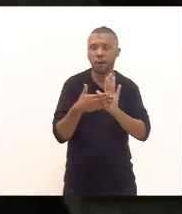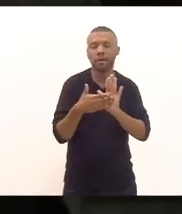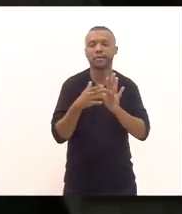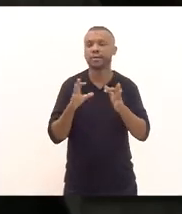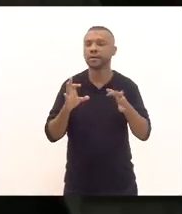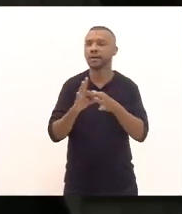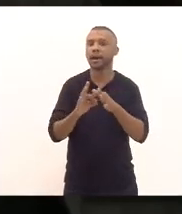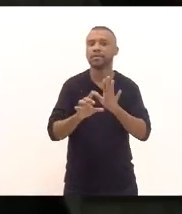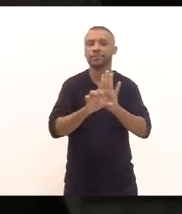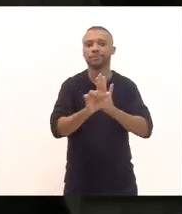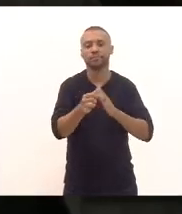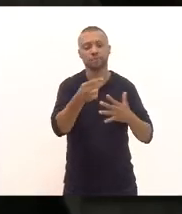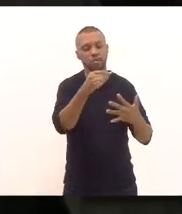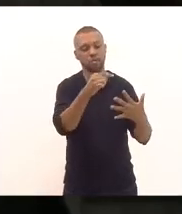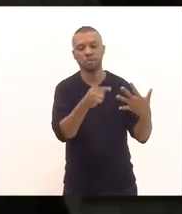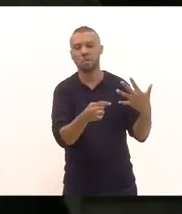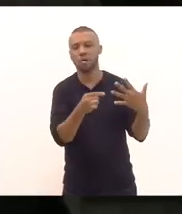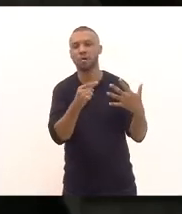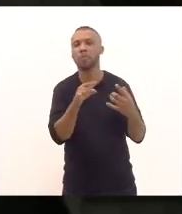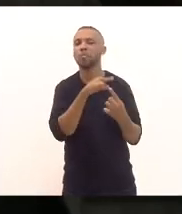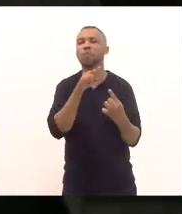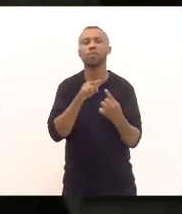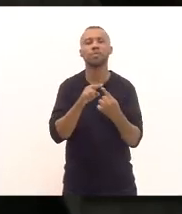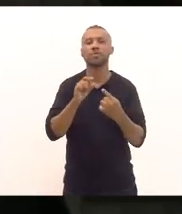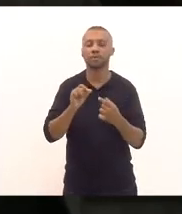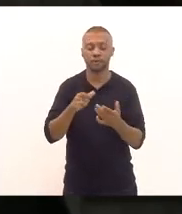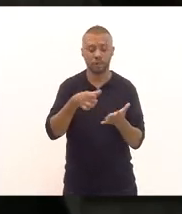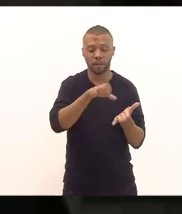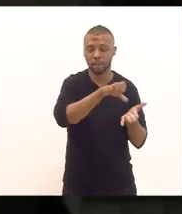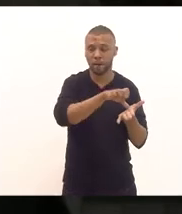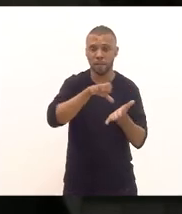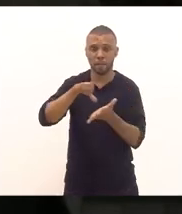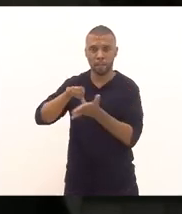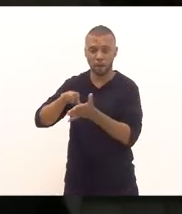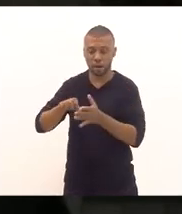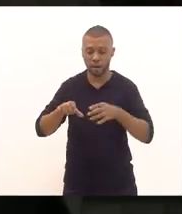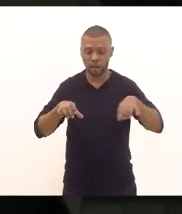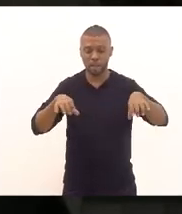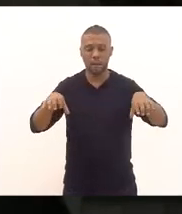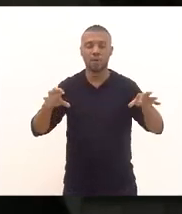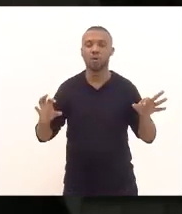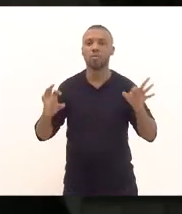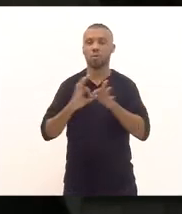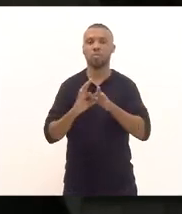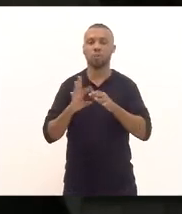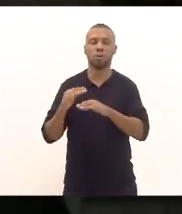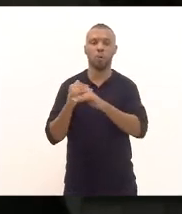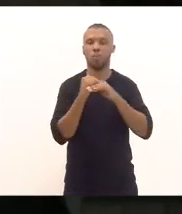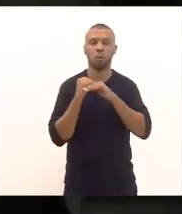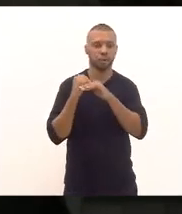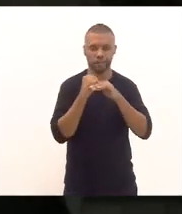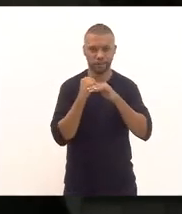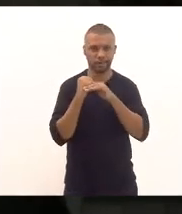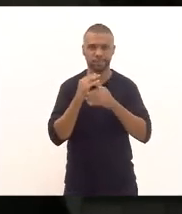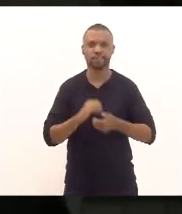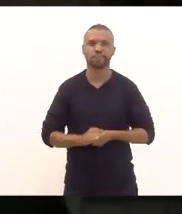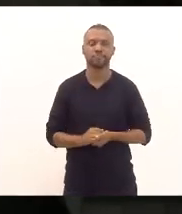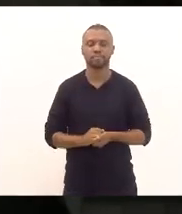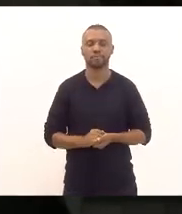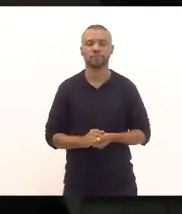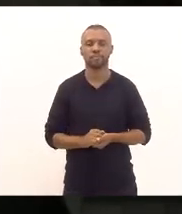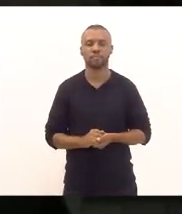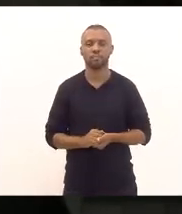a fusão não é de uma agência reguladora única deputada Lucinha